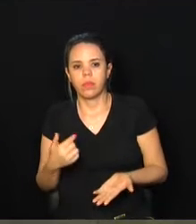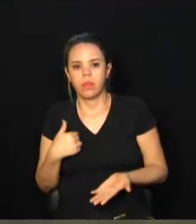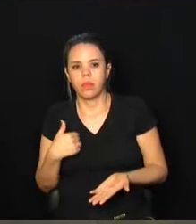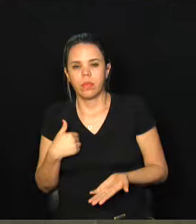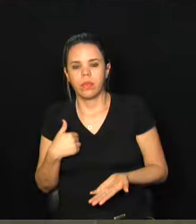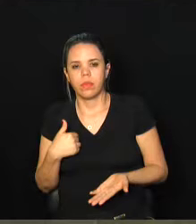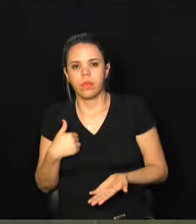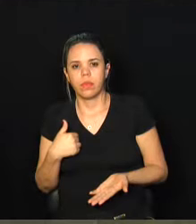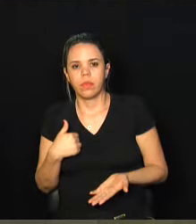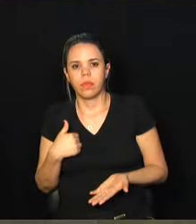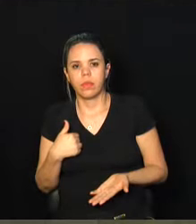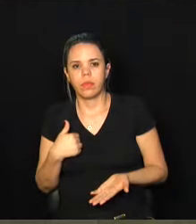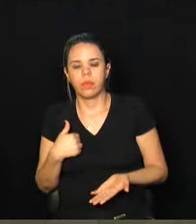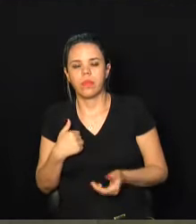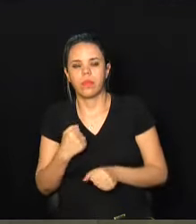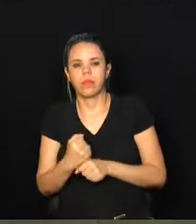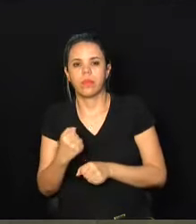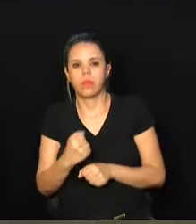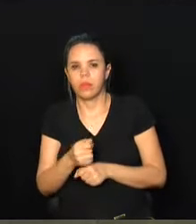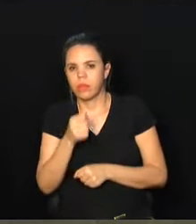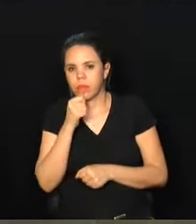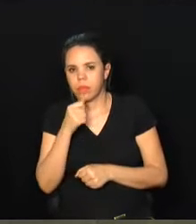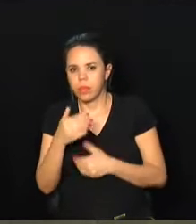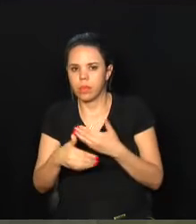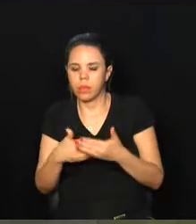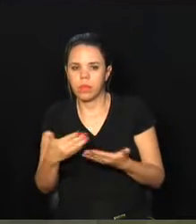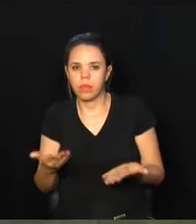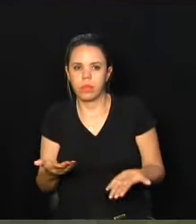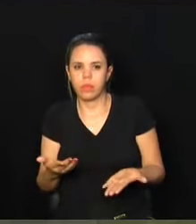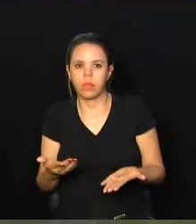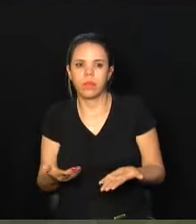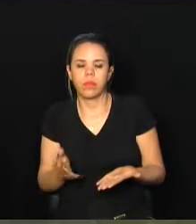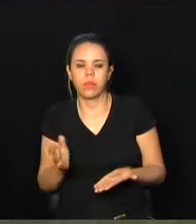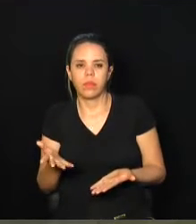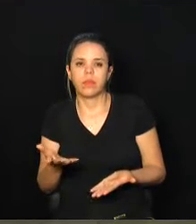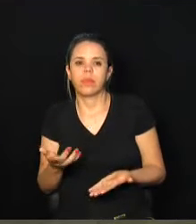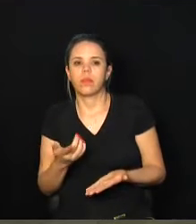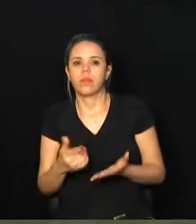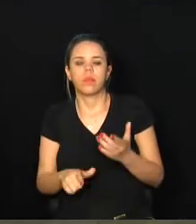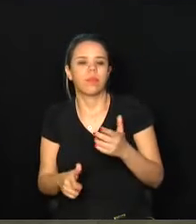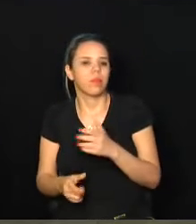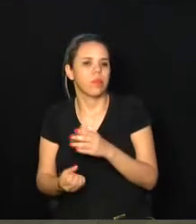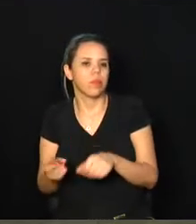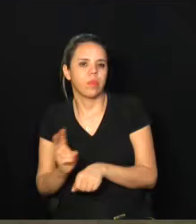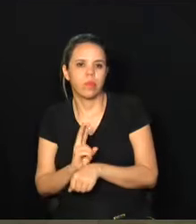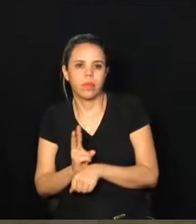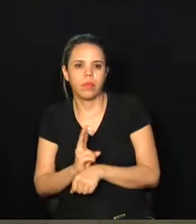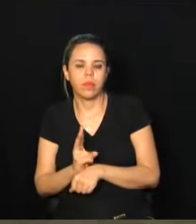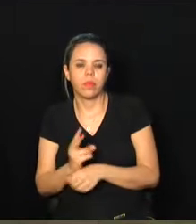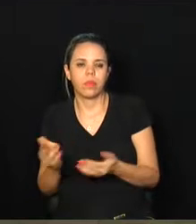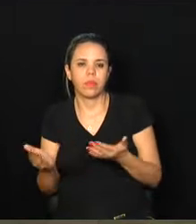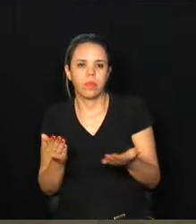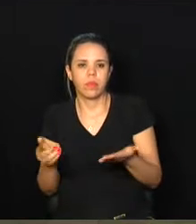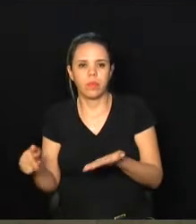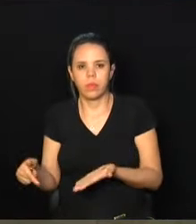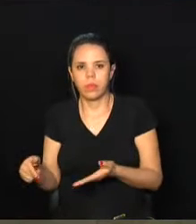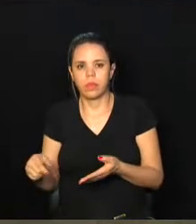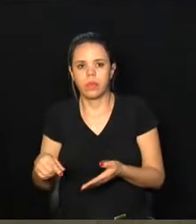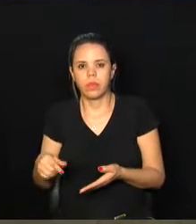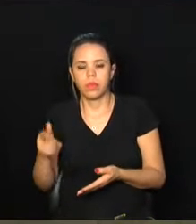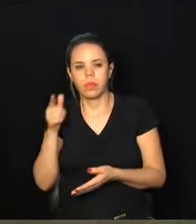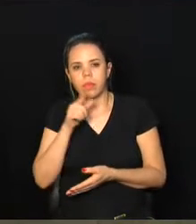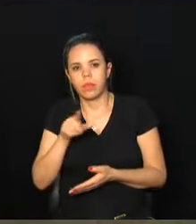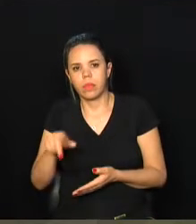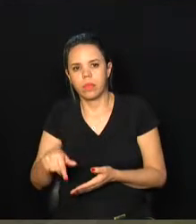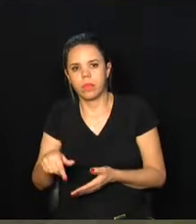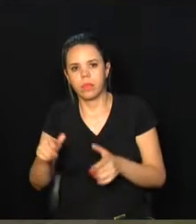assim, a gente está com uma obra em andamento pelo ARI e surge aquela insegurança, né? Nossa, esse balanço aqui, será que vão considerar